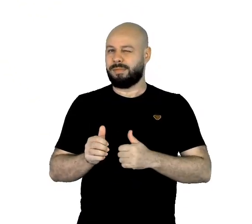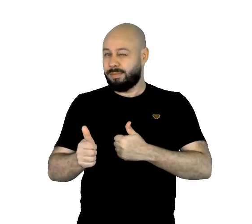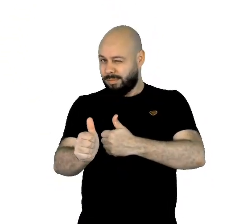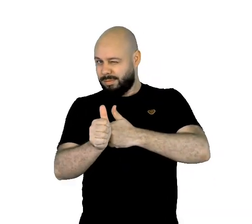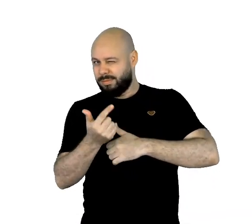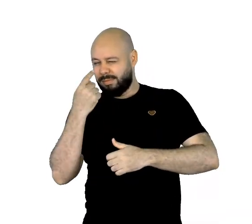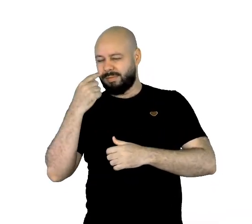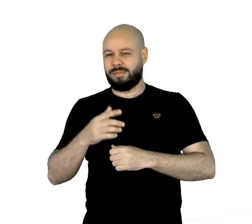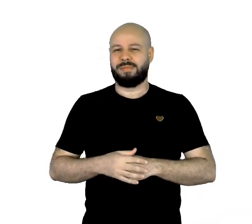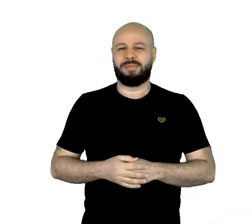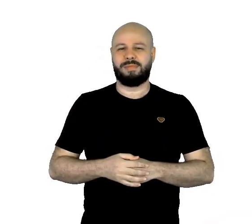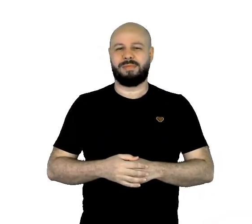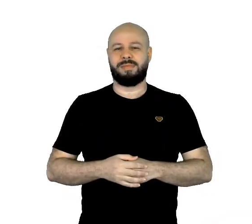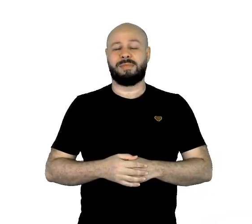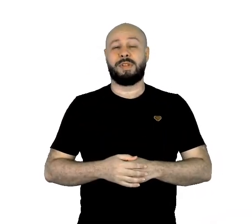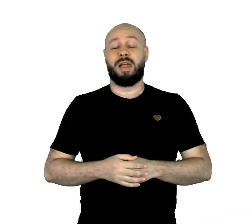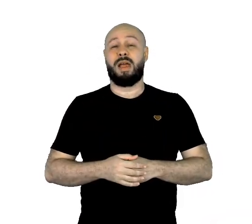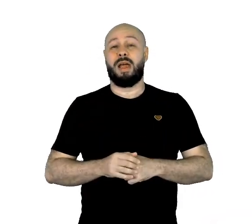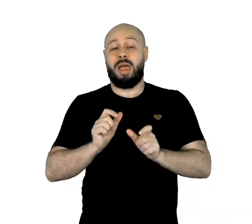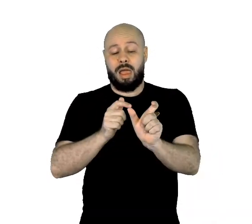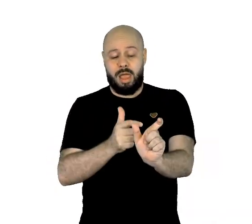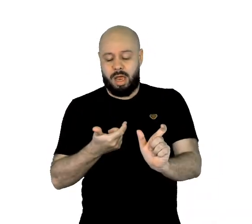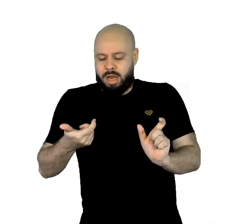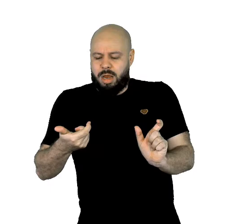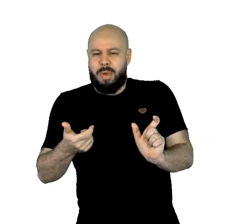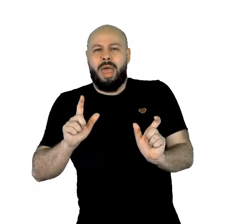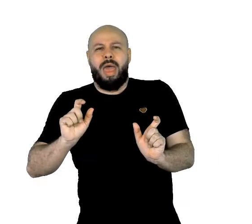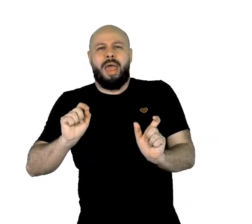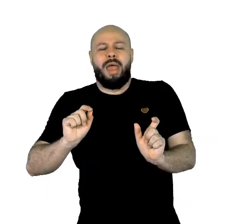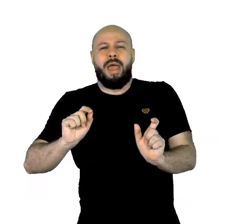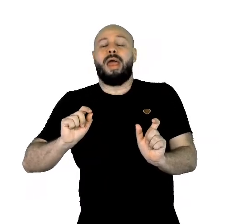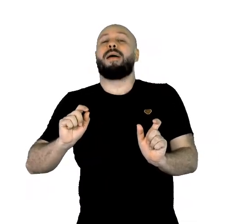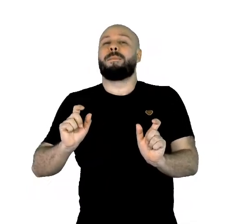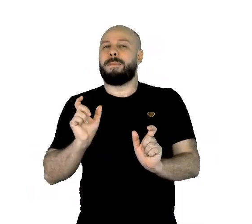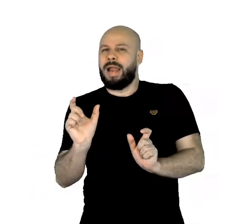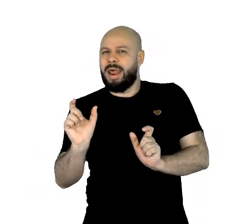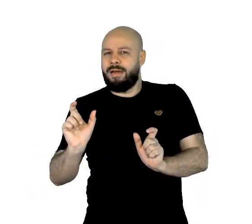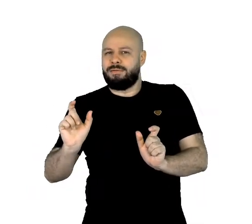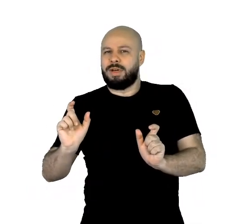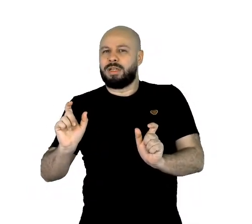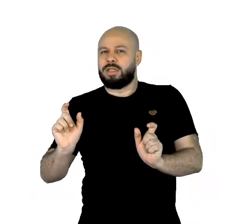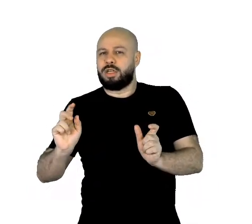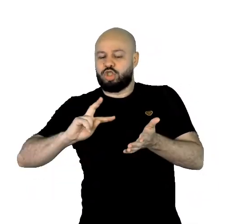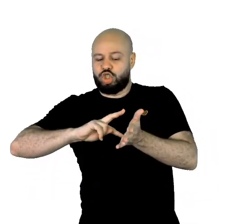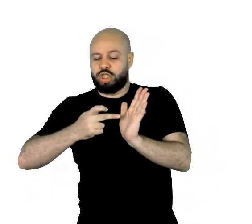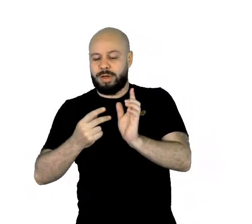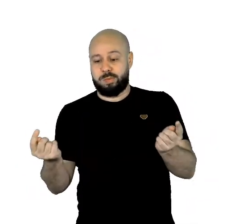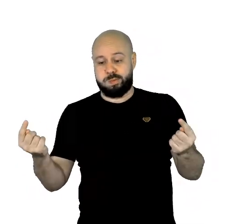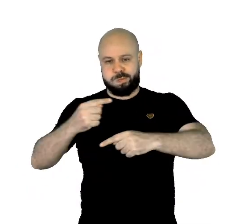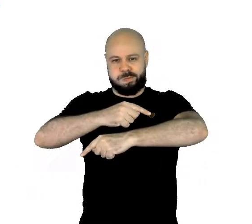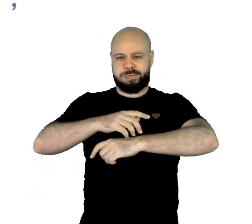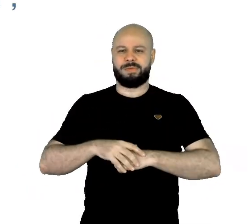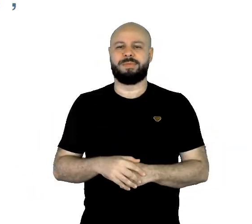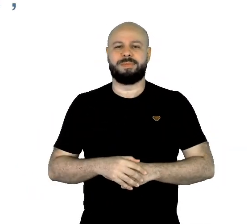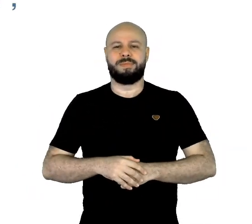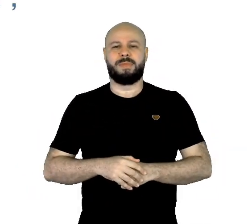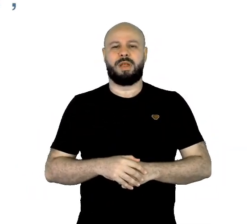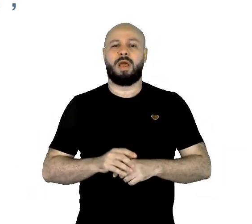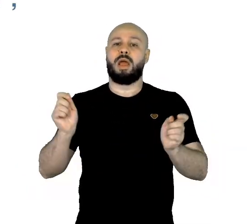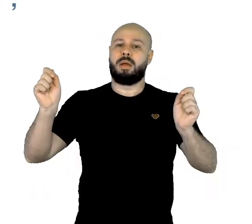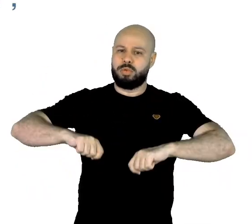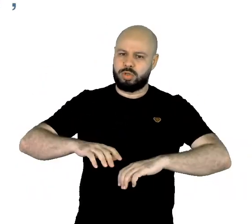comigo. Já os antônimos são palavras de significados contrários.